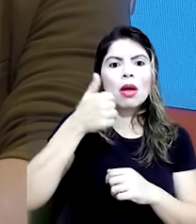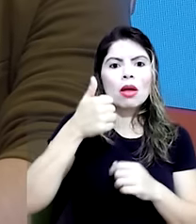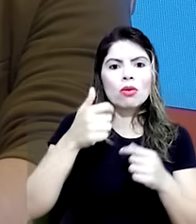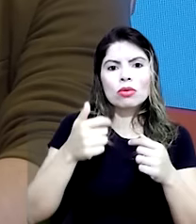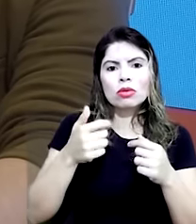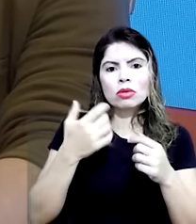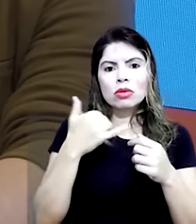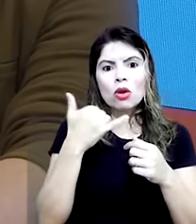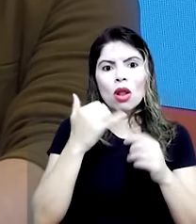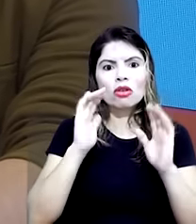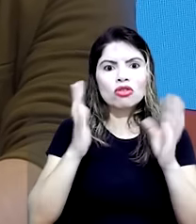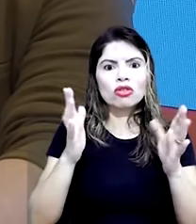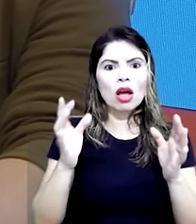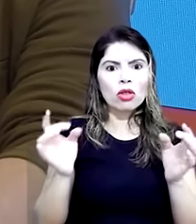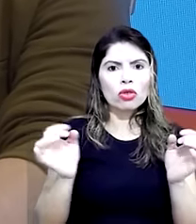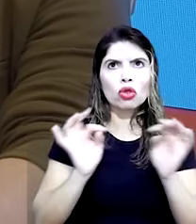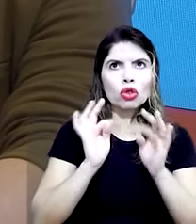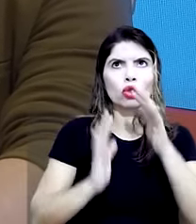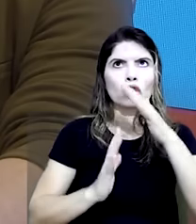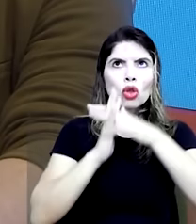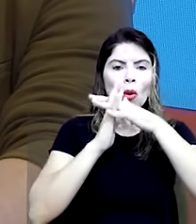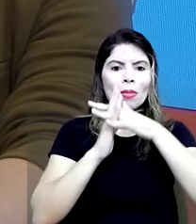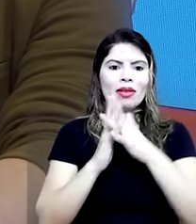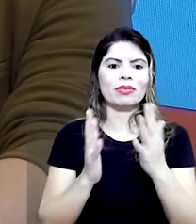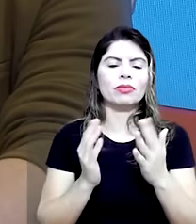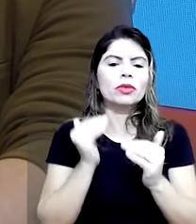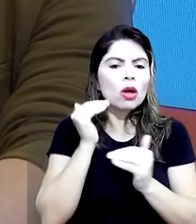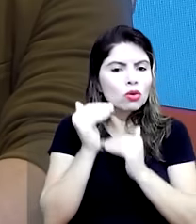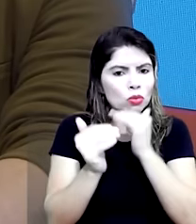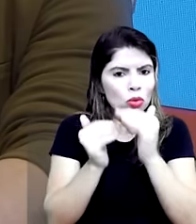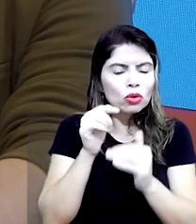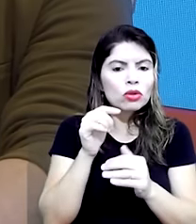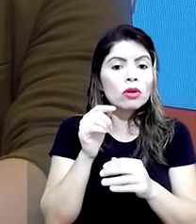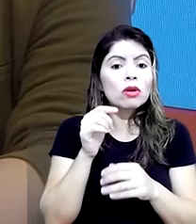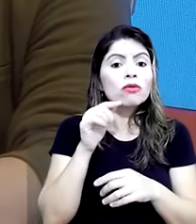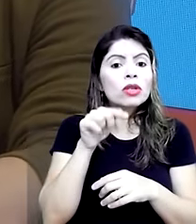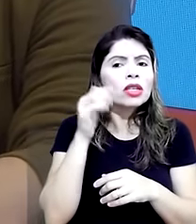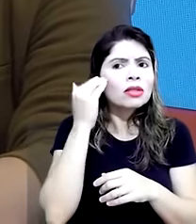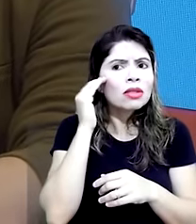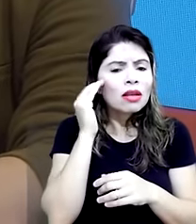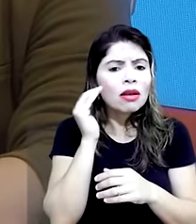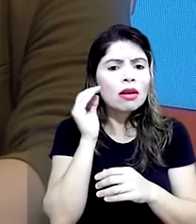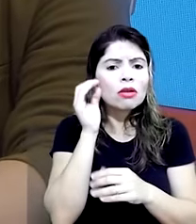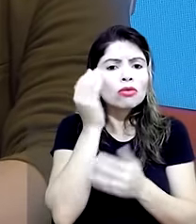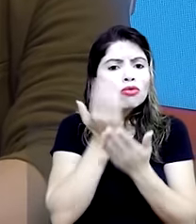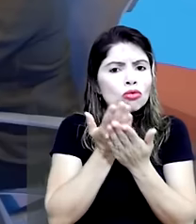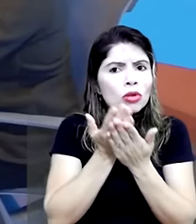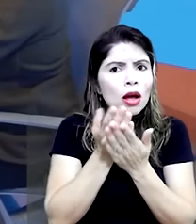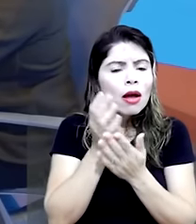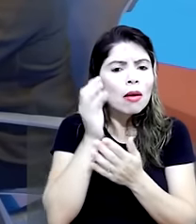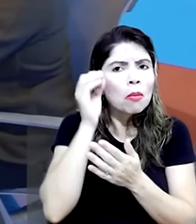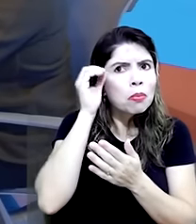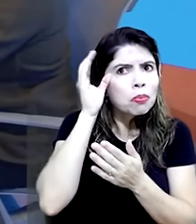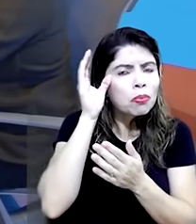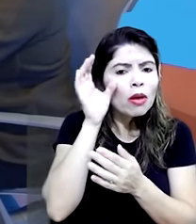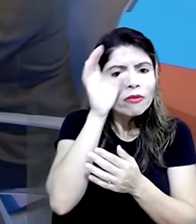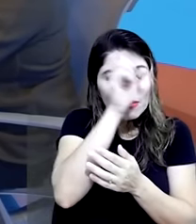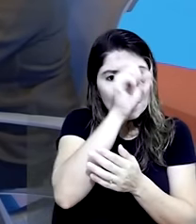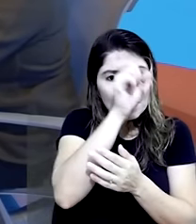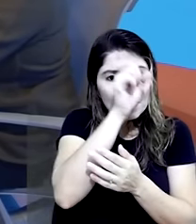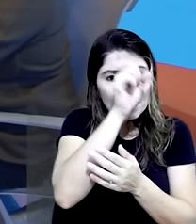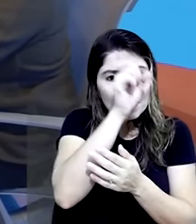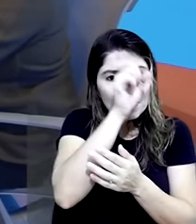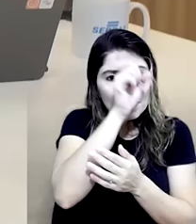a última geração já de início pode indo Pouco a Pouco conforme você vai entendendo você vai estudando você vai melhorando perfeito e aí pra gente